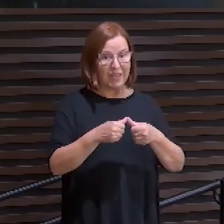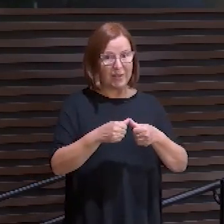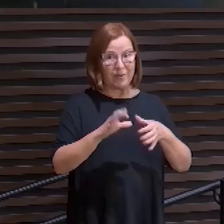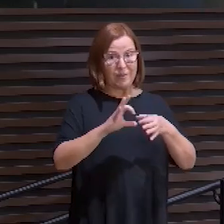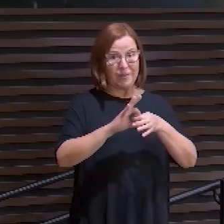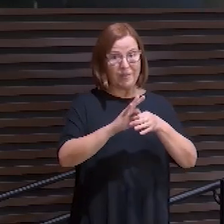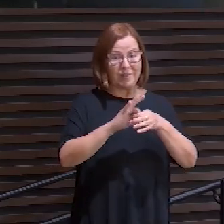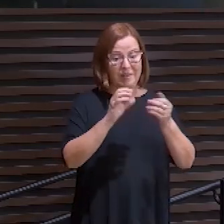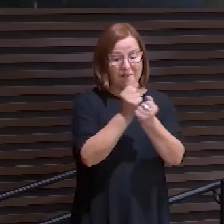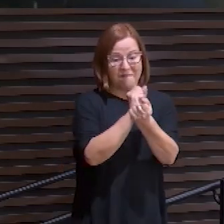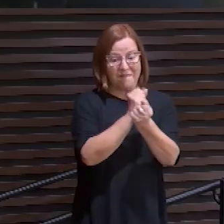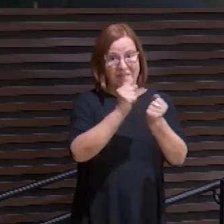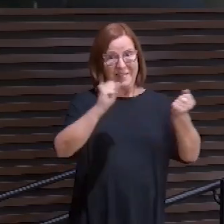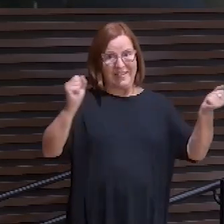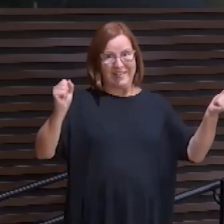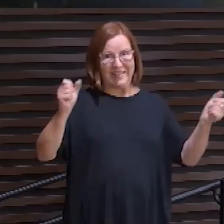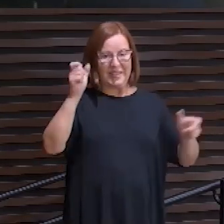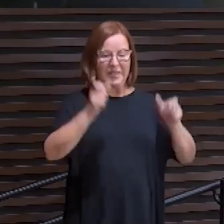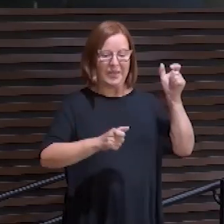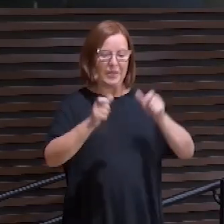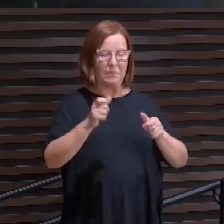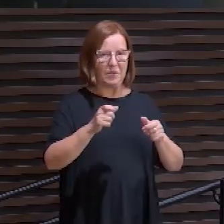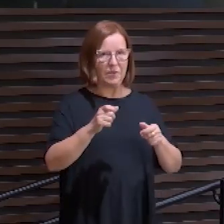algemas dos presos,